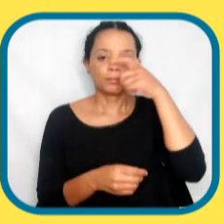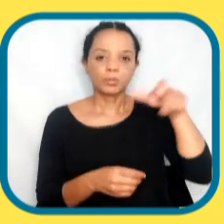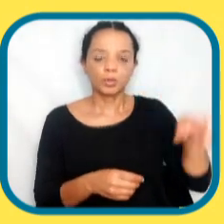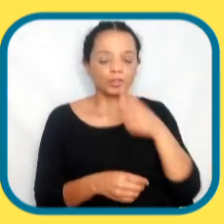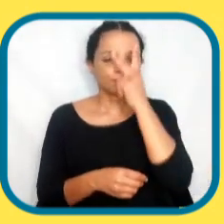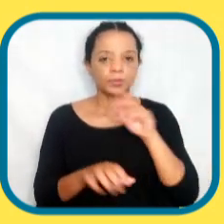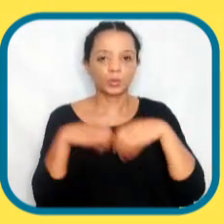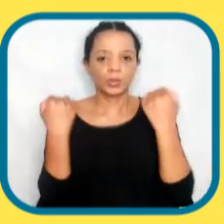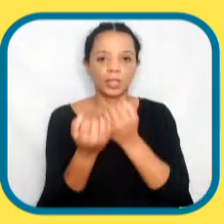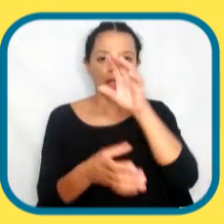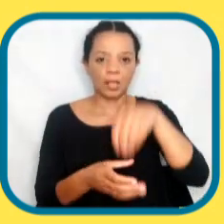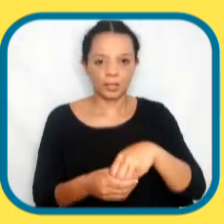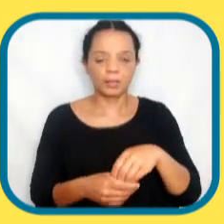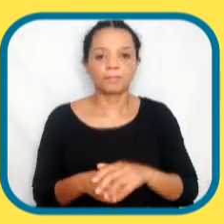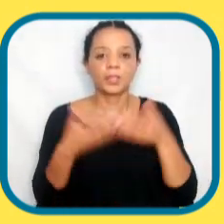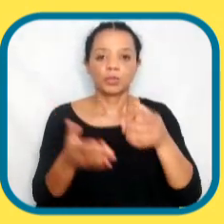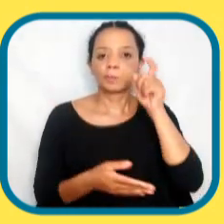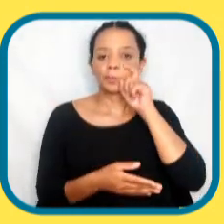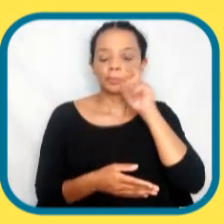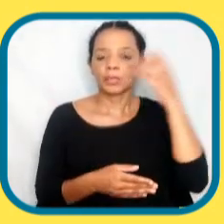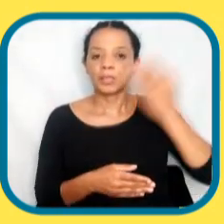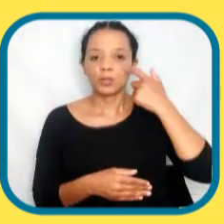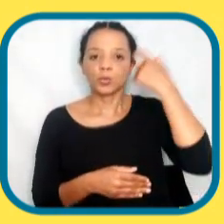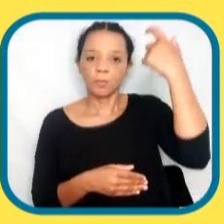deficientes visuais na sociedade. Ajuda na